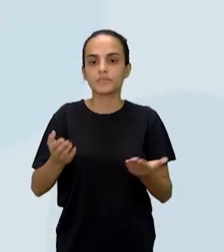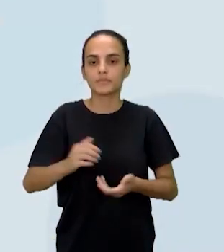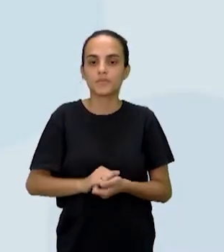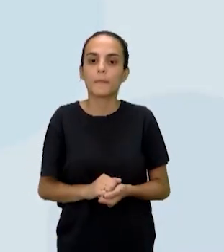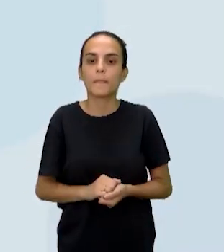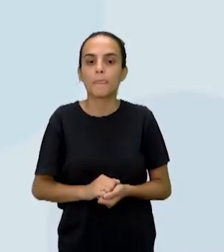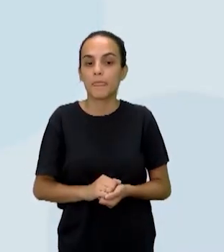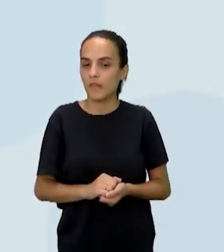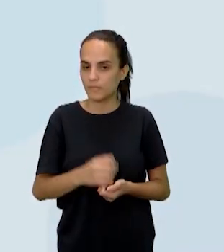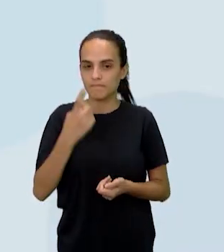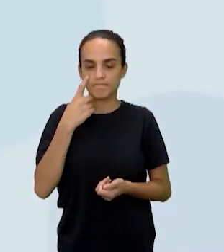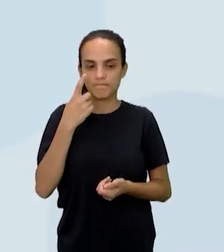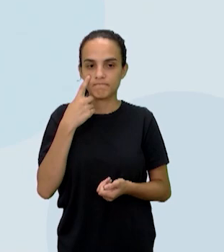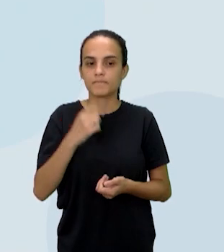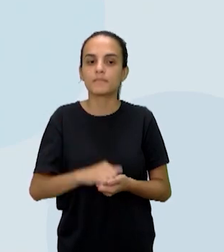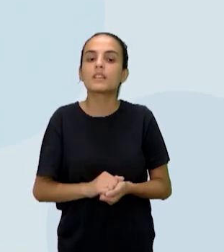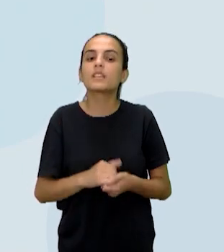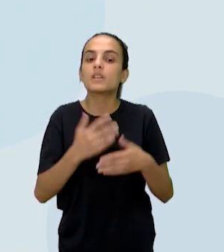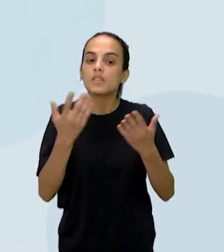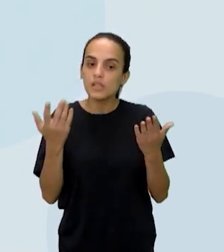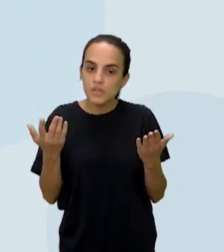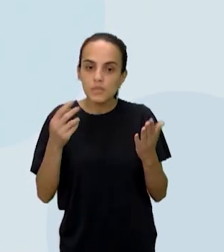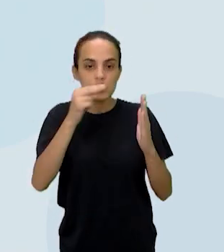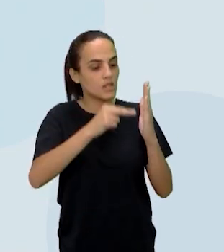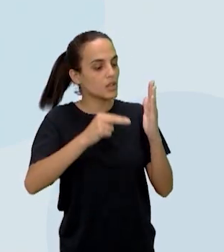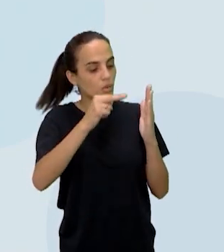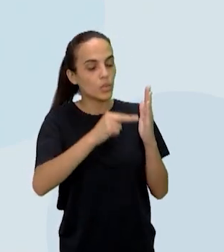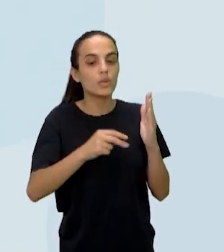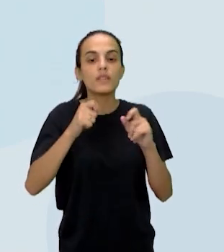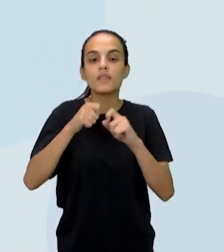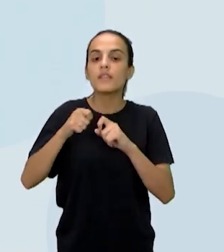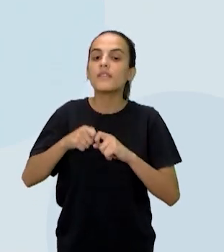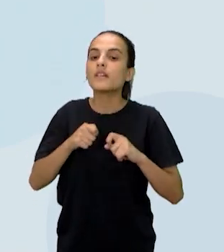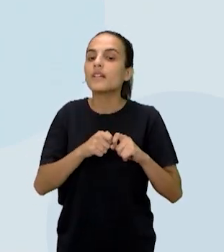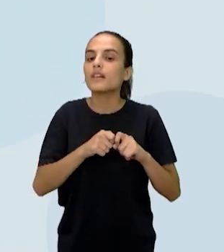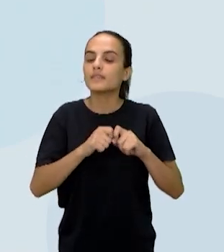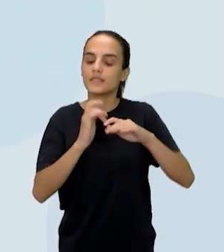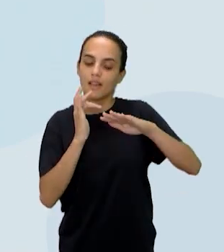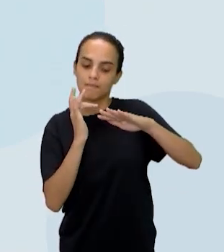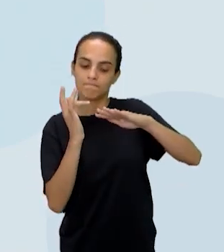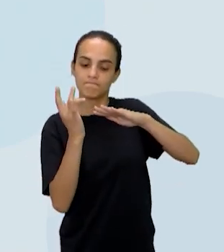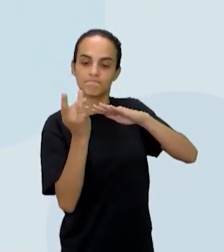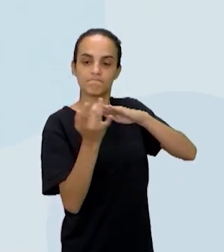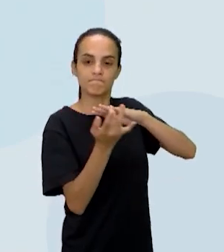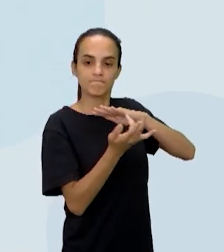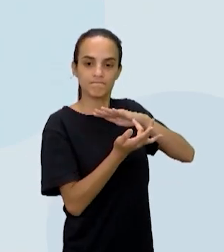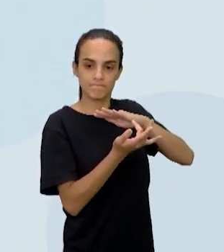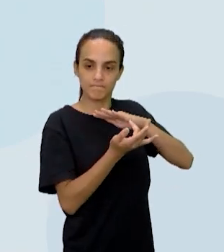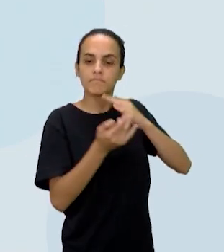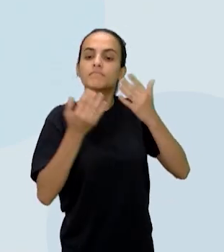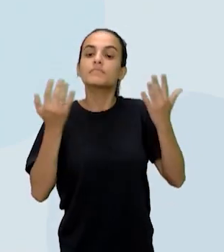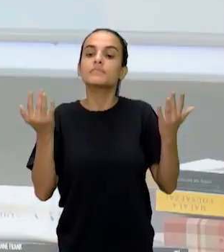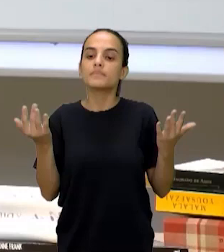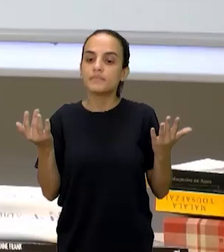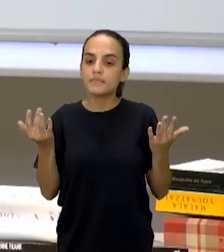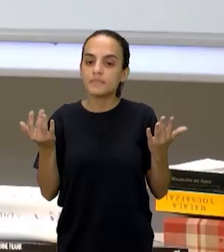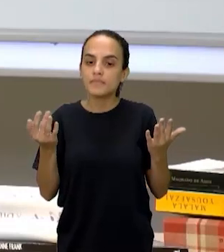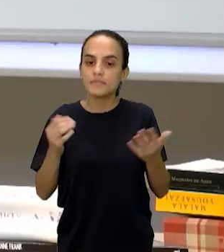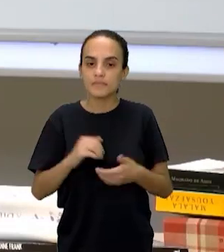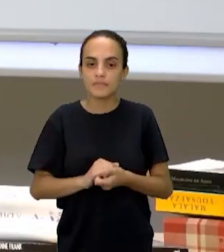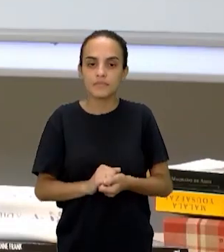de leitura, pensa comigo, Sim. Que tipo de leitura se faz nas redes sociais? Quando eu falo de rede social, é